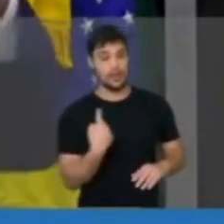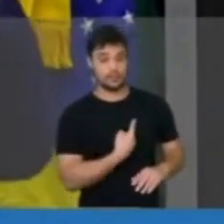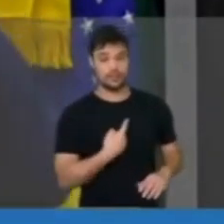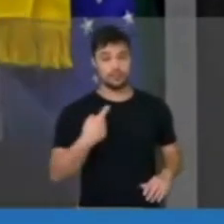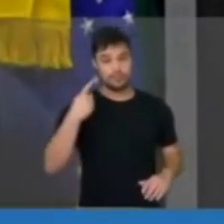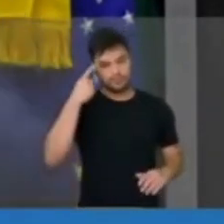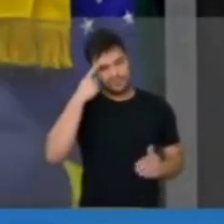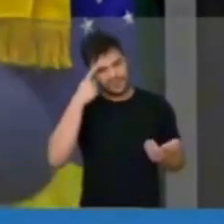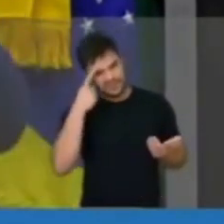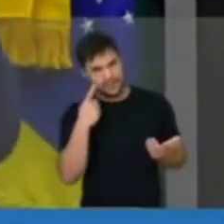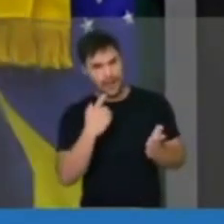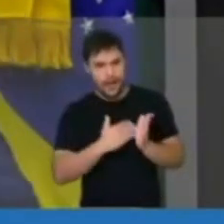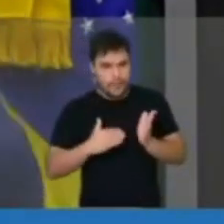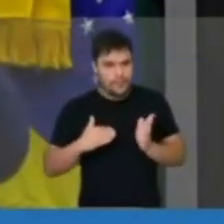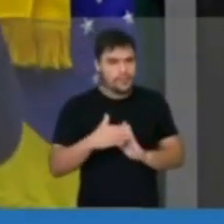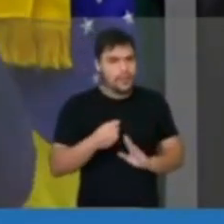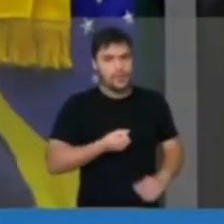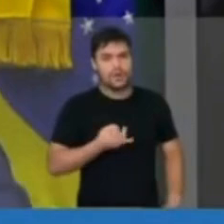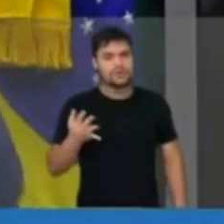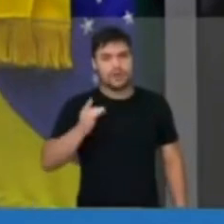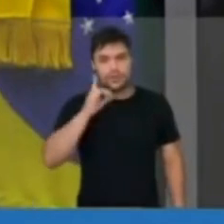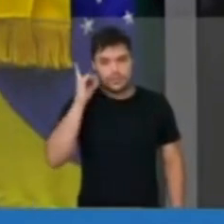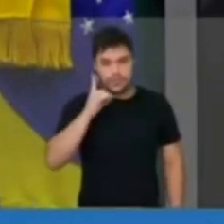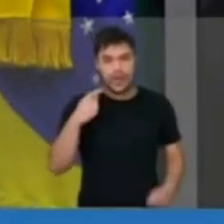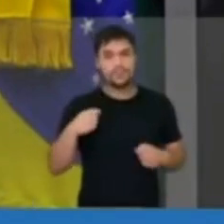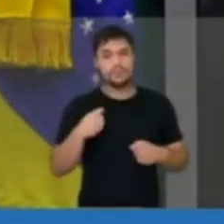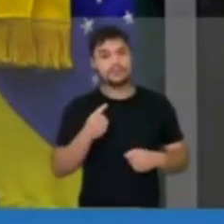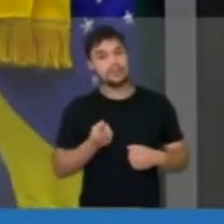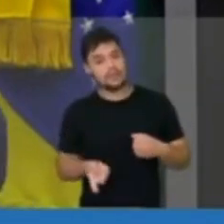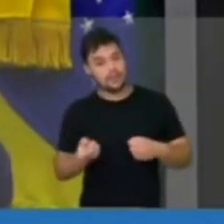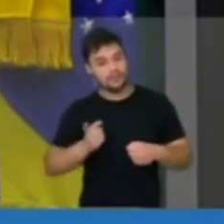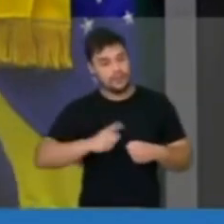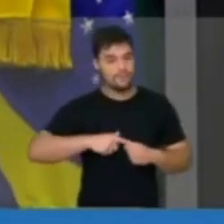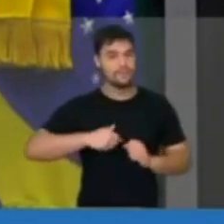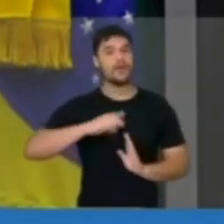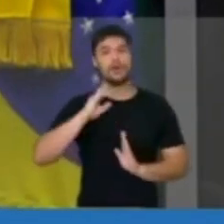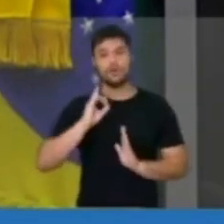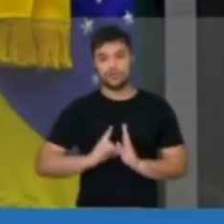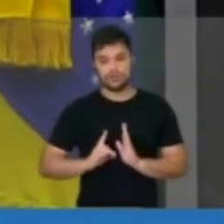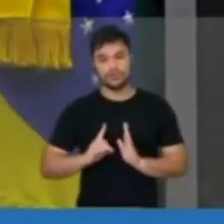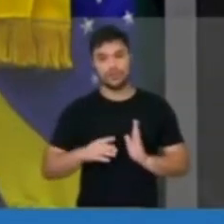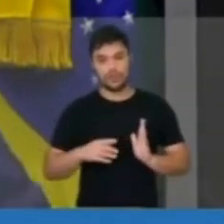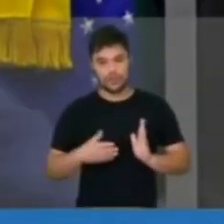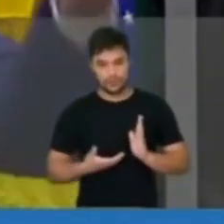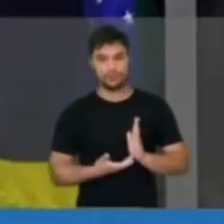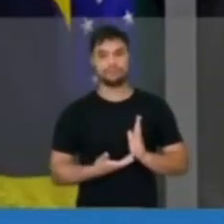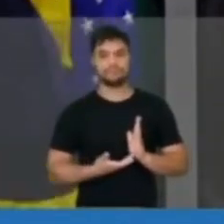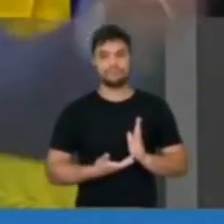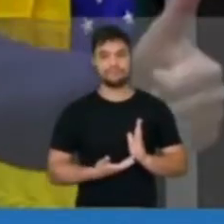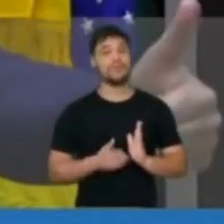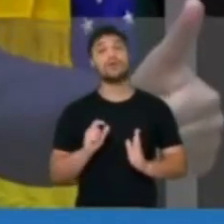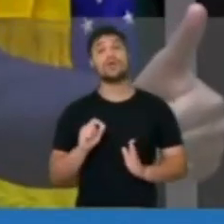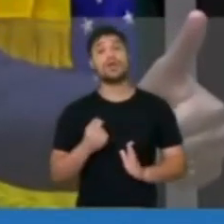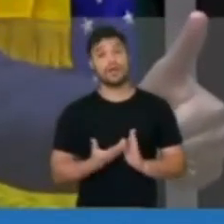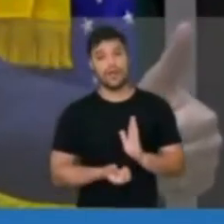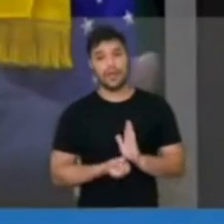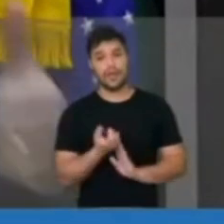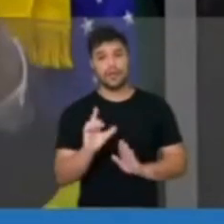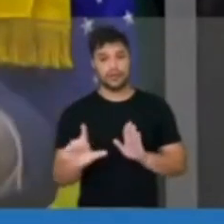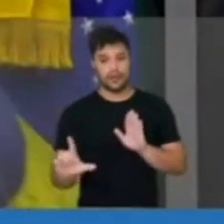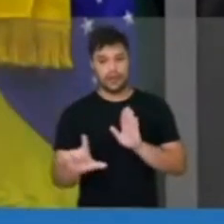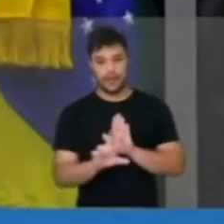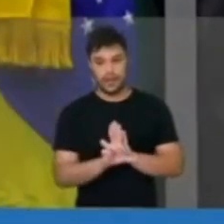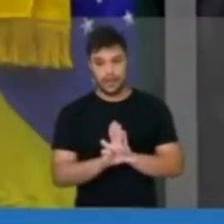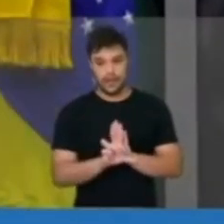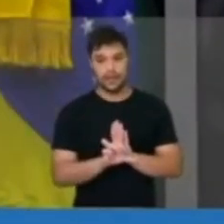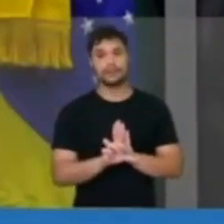número de deputados, nós temos que devolver as prerrogativas deste parlamento, que é legislar, ou